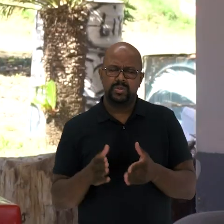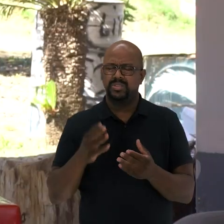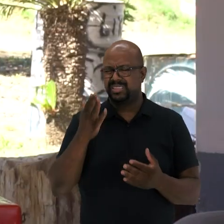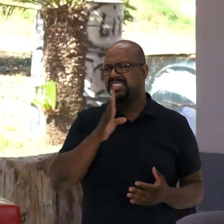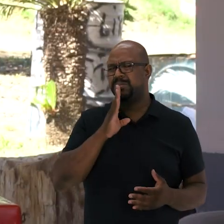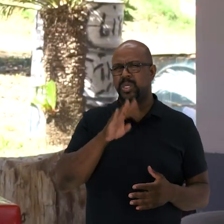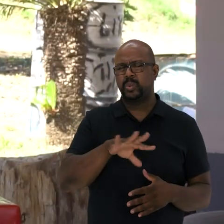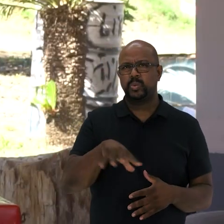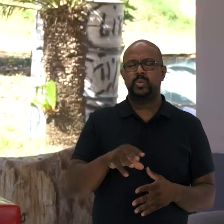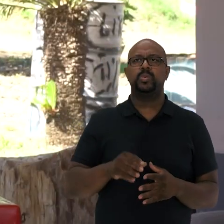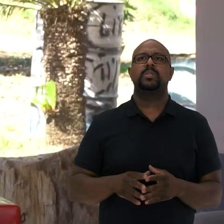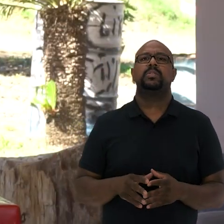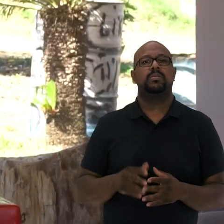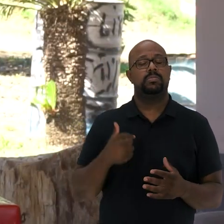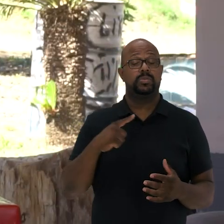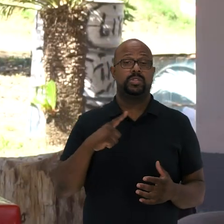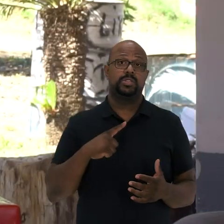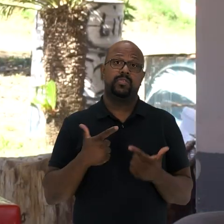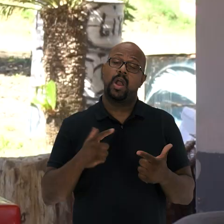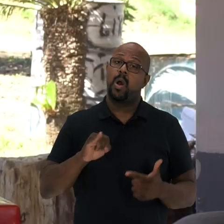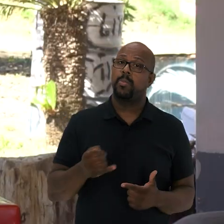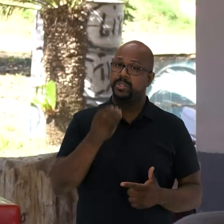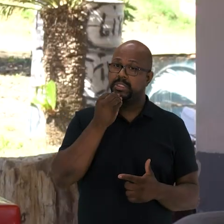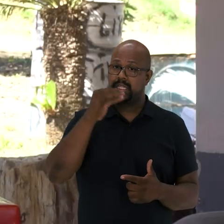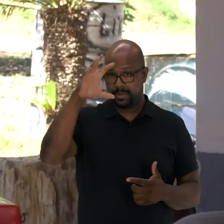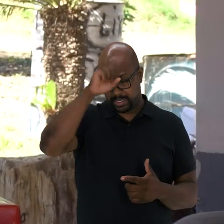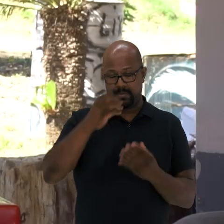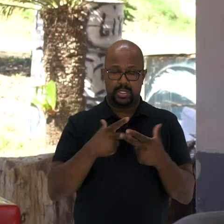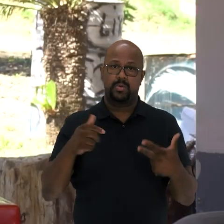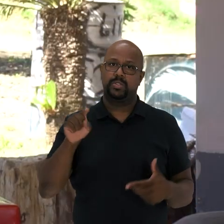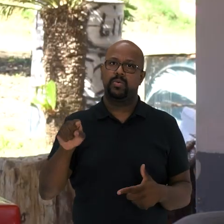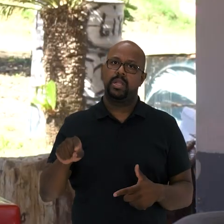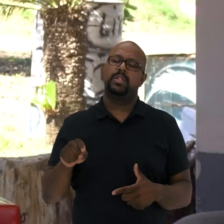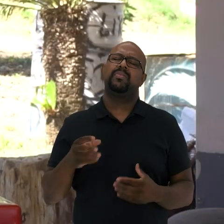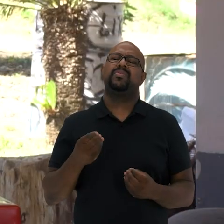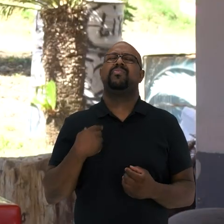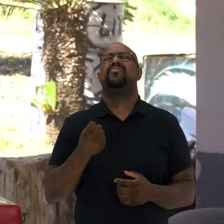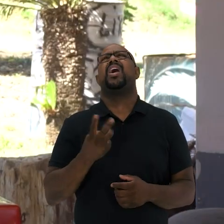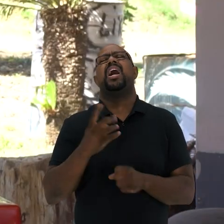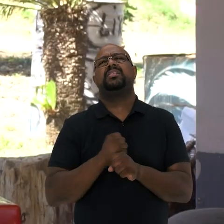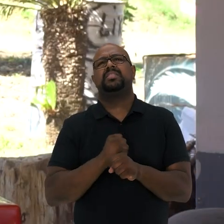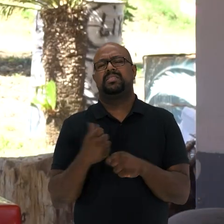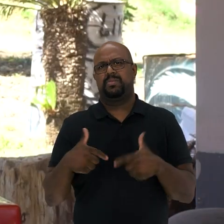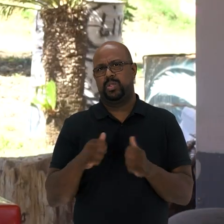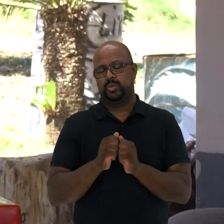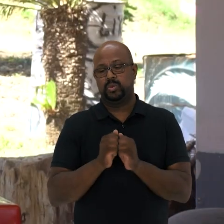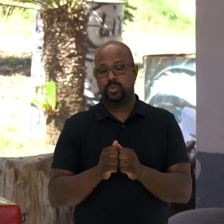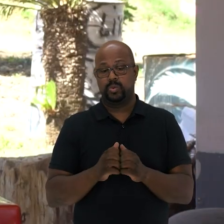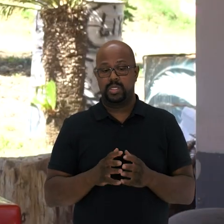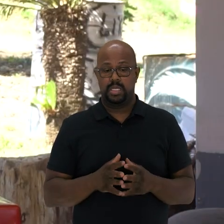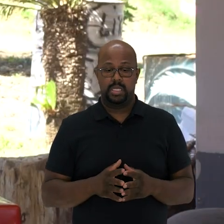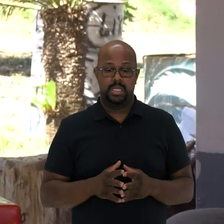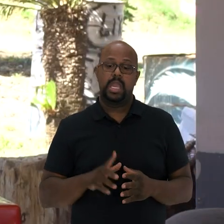passagens jesuíticas, sabia de tudo. Então eu tive a oportunidade de aprender bastante coisa com ele. Então foi vários anos assim trabalhando